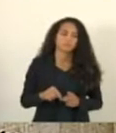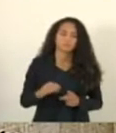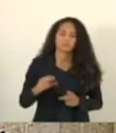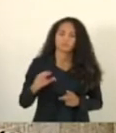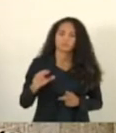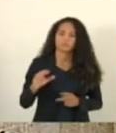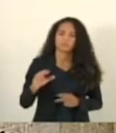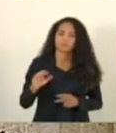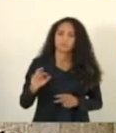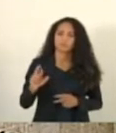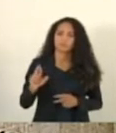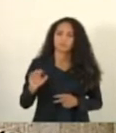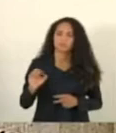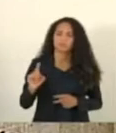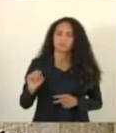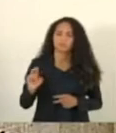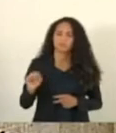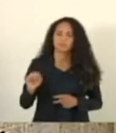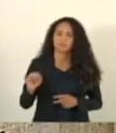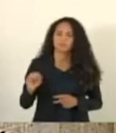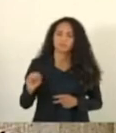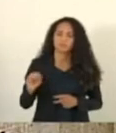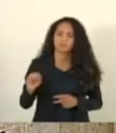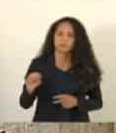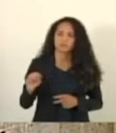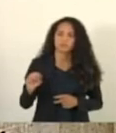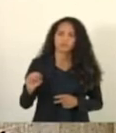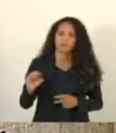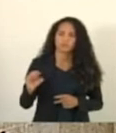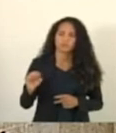em casa, é o do Romário Costa Ramos.